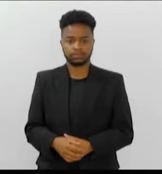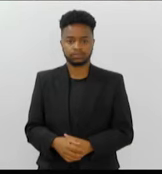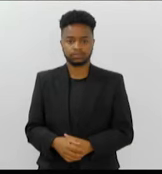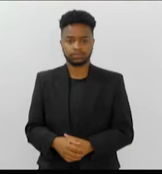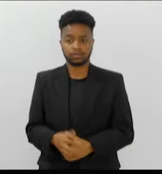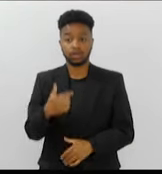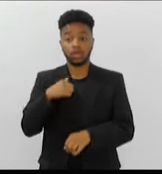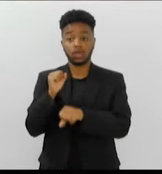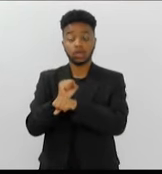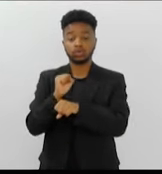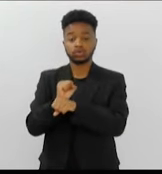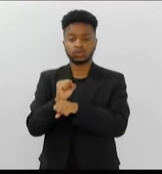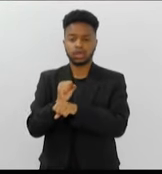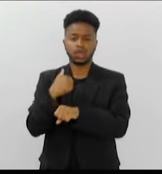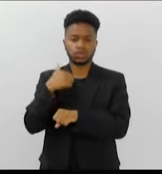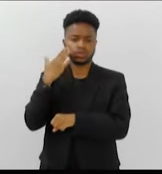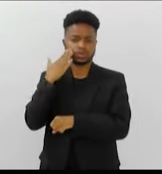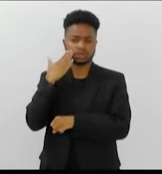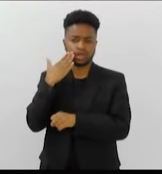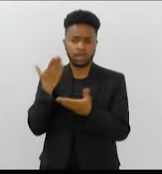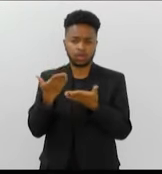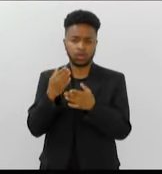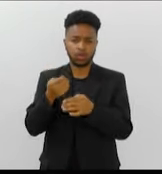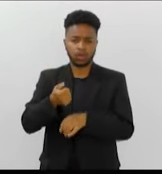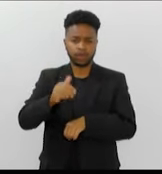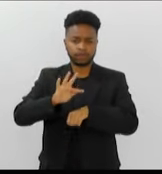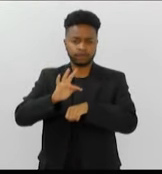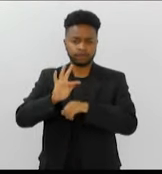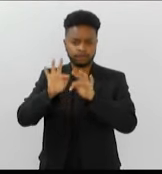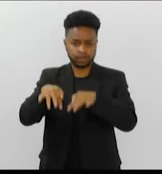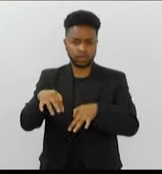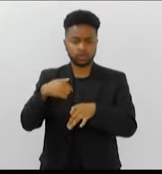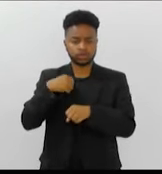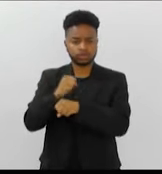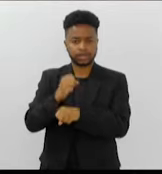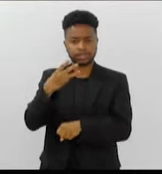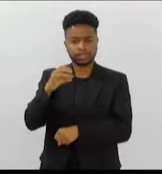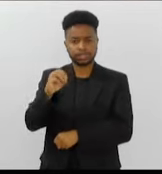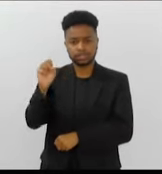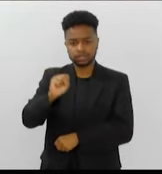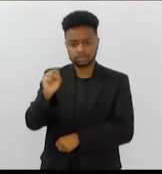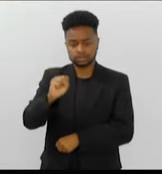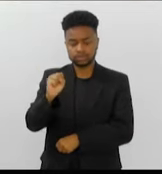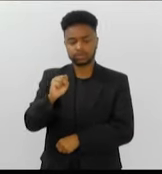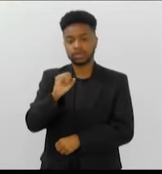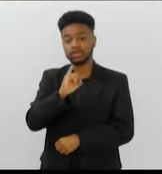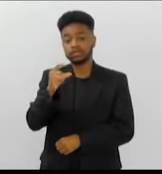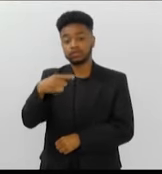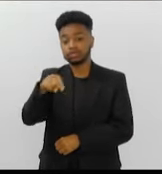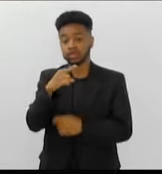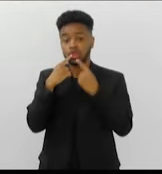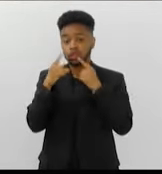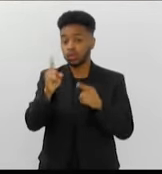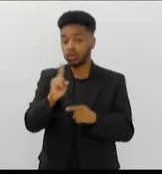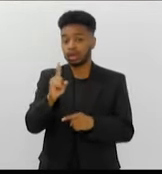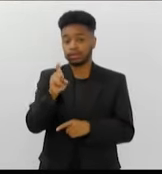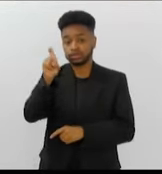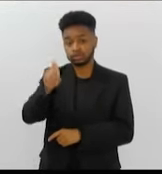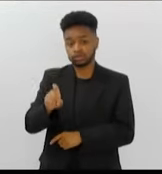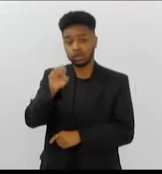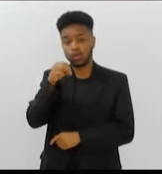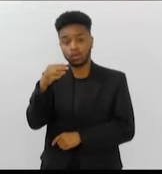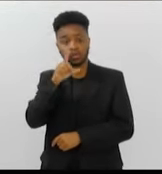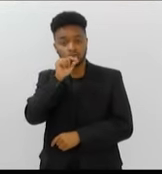Eu vou esperar, eu sei que estamos encerrando aqui, eu vou esperar mais 30 segundos. Quem não reclamar no X ou no